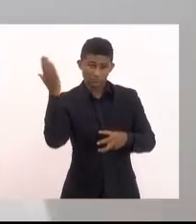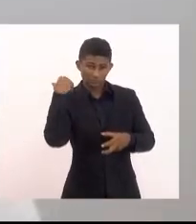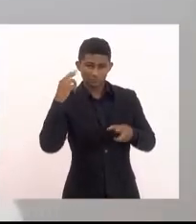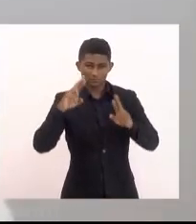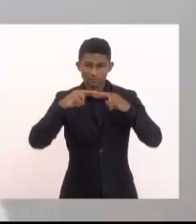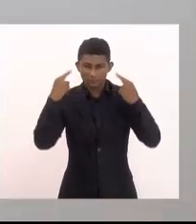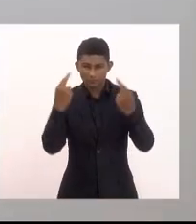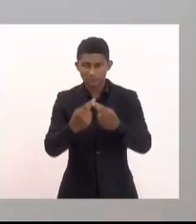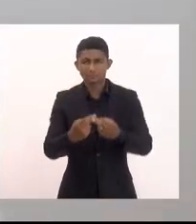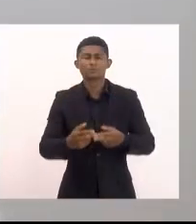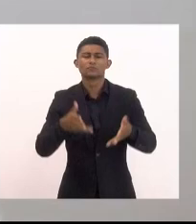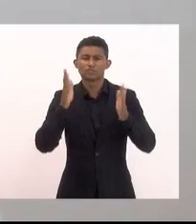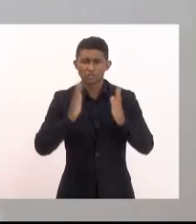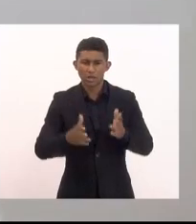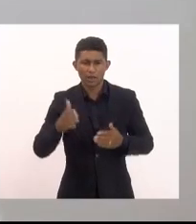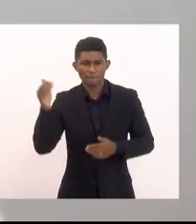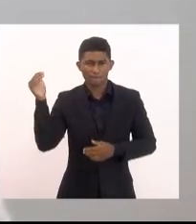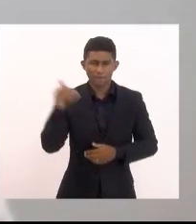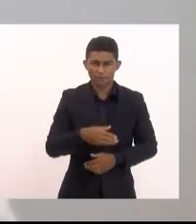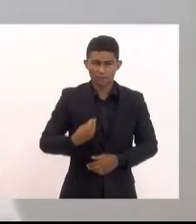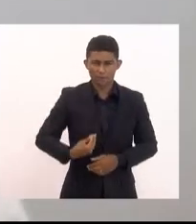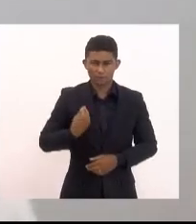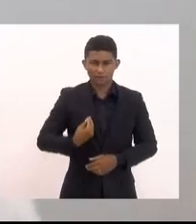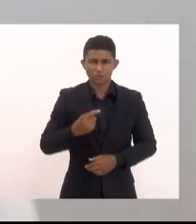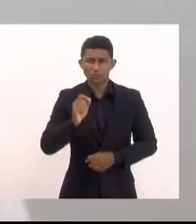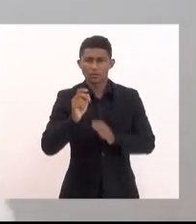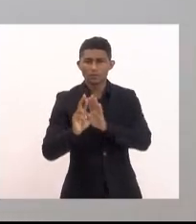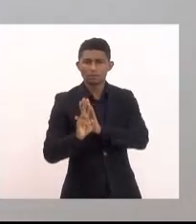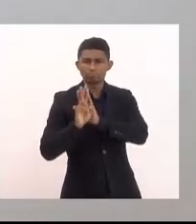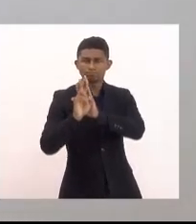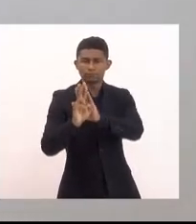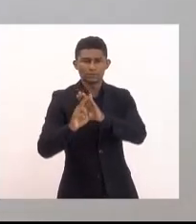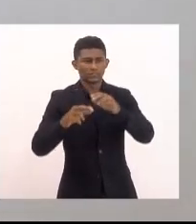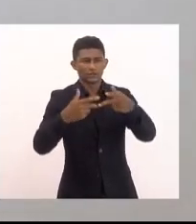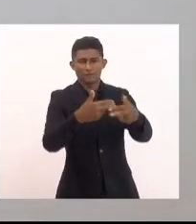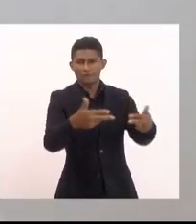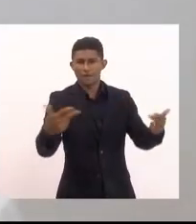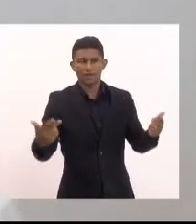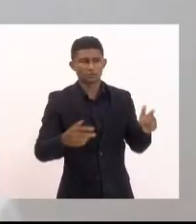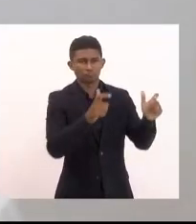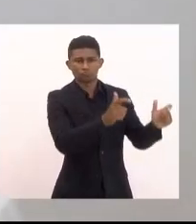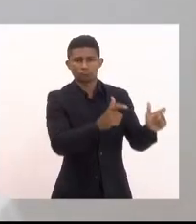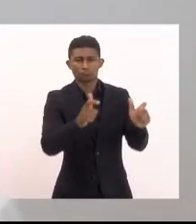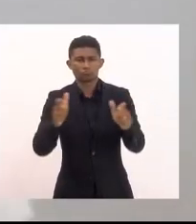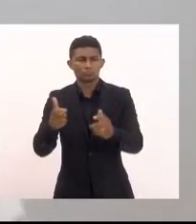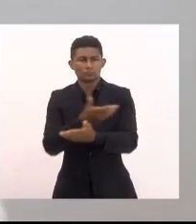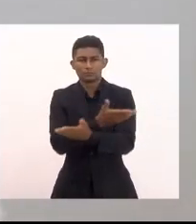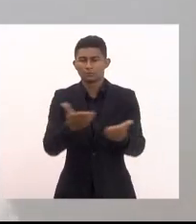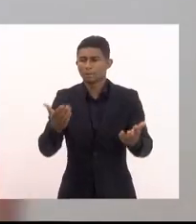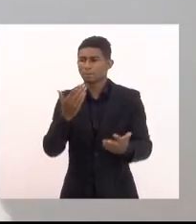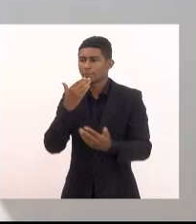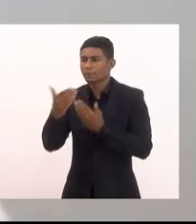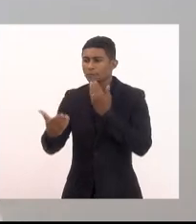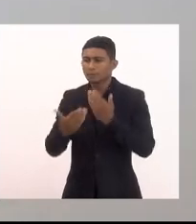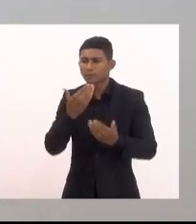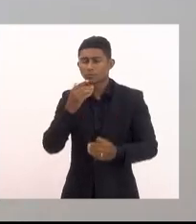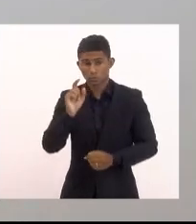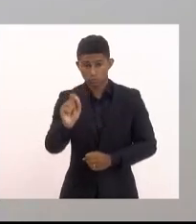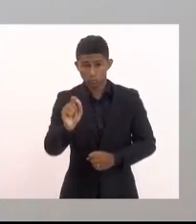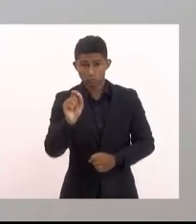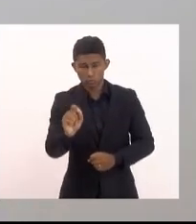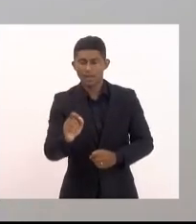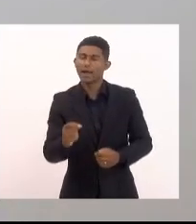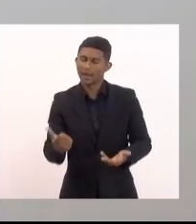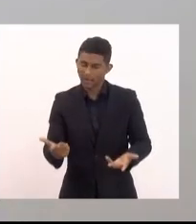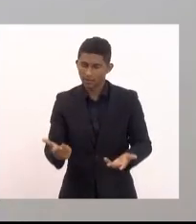inclusive, houve a presença de representação dos terreiros, solicitando esse reconhecimento